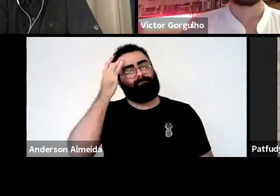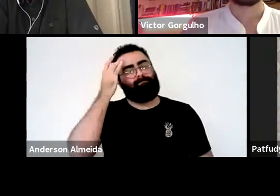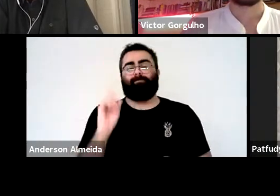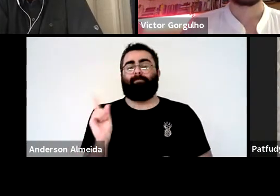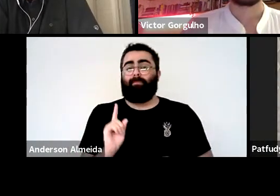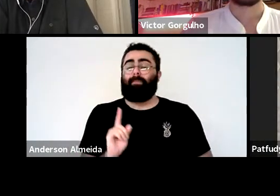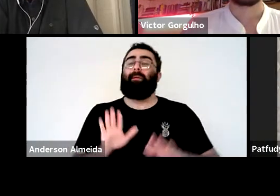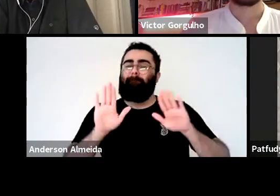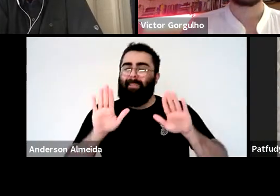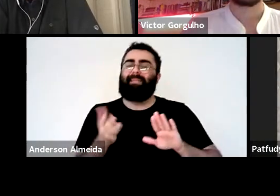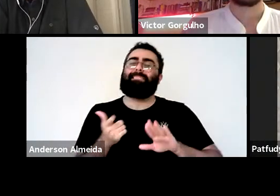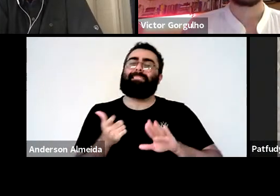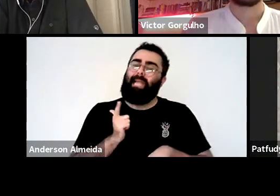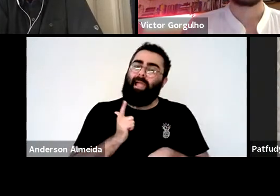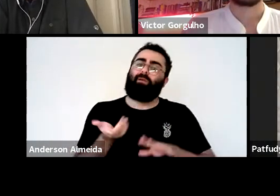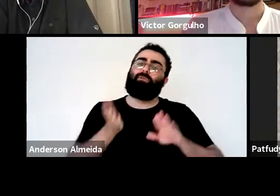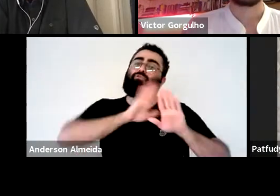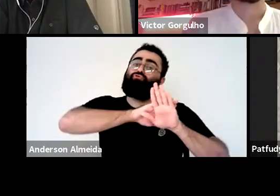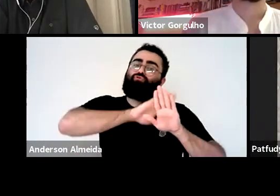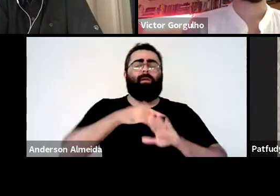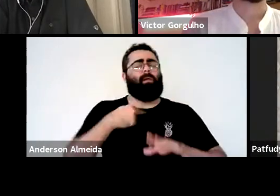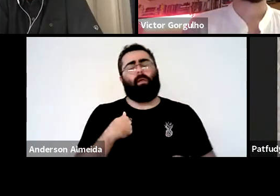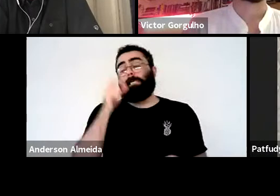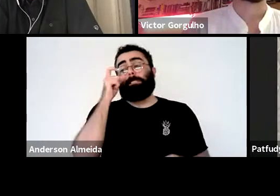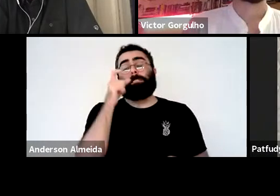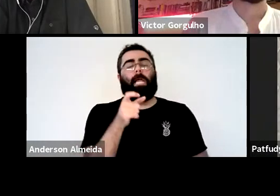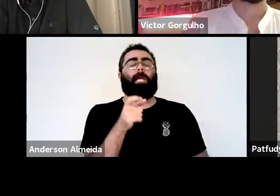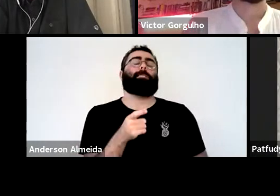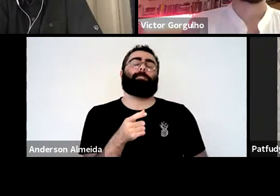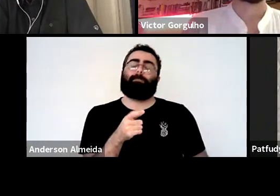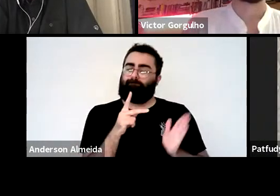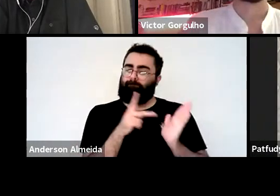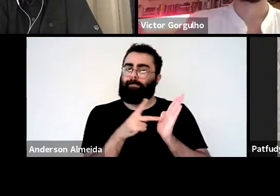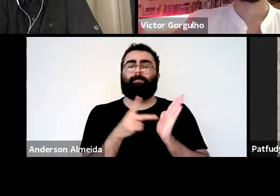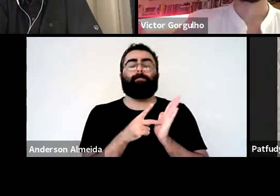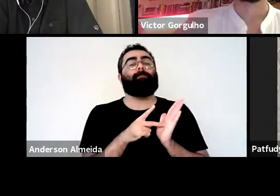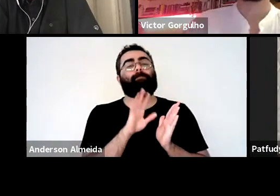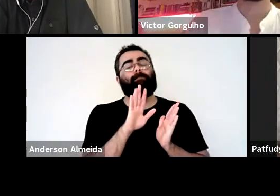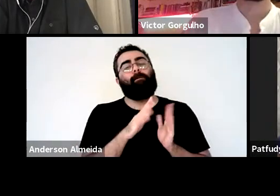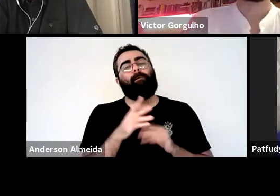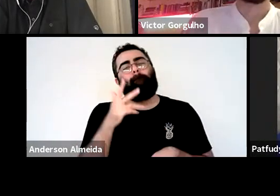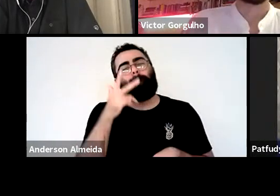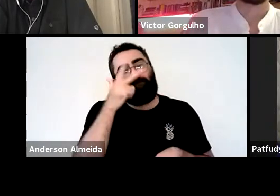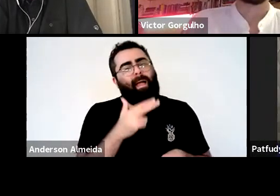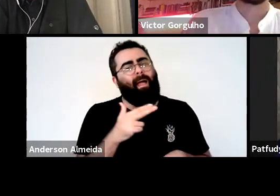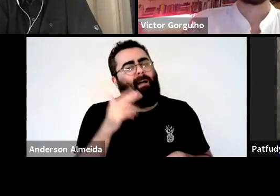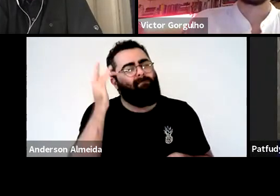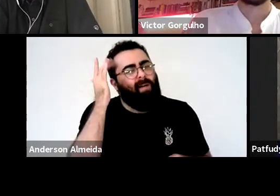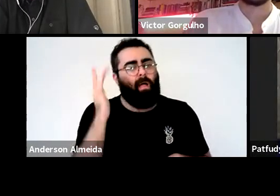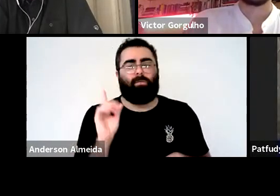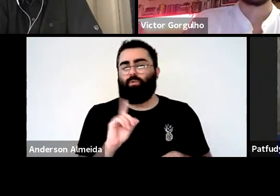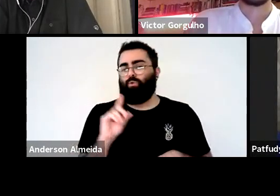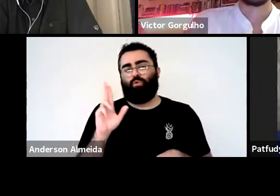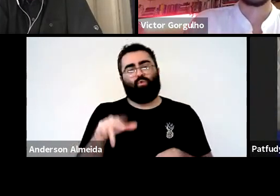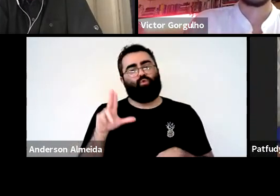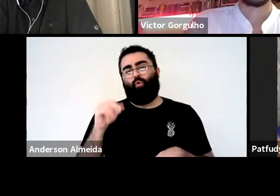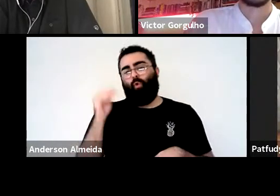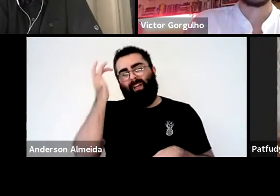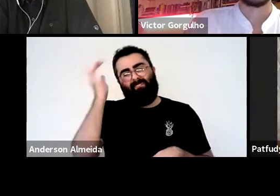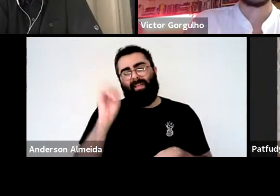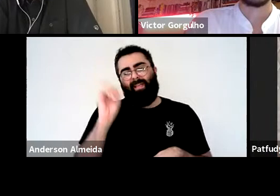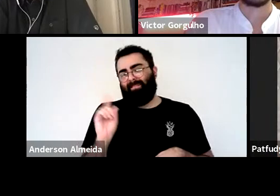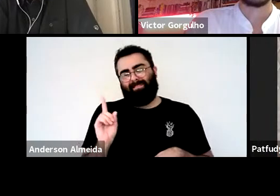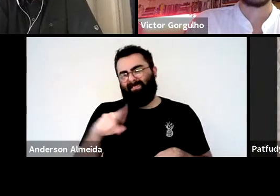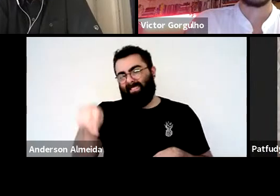do trabalho que nos interessa muito, assim, e também parece que é fácil estar nessa posição, mas nunca é tão fácil quanto